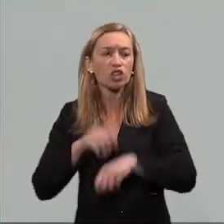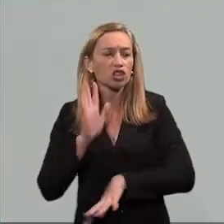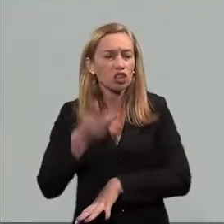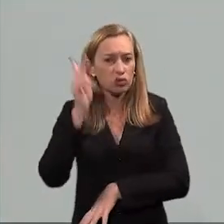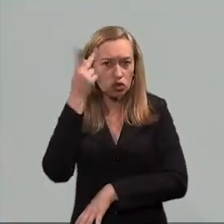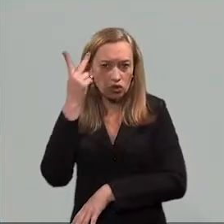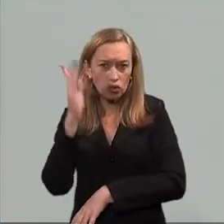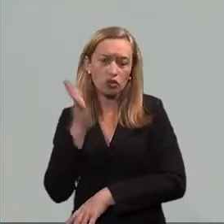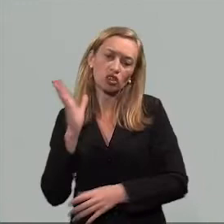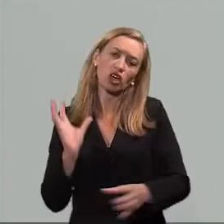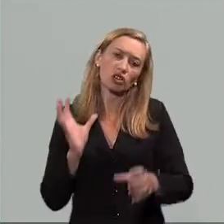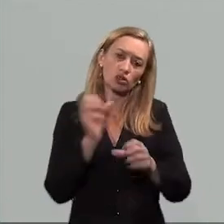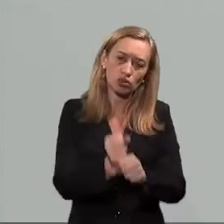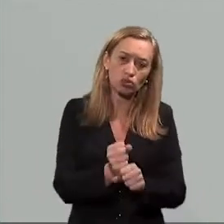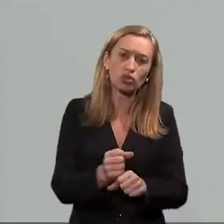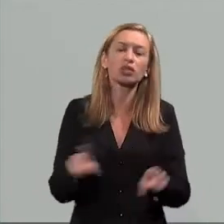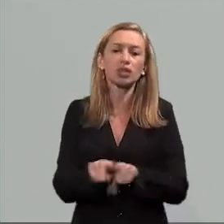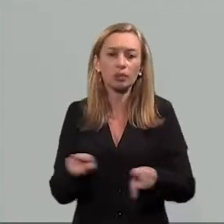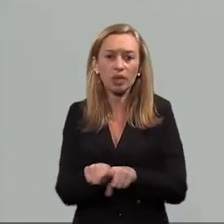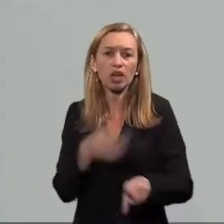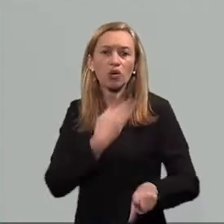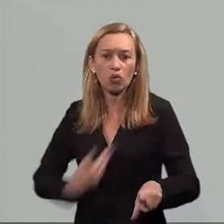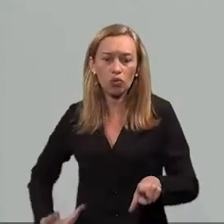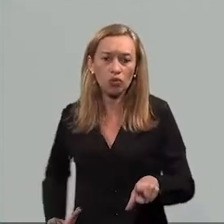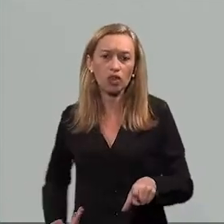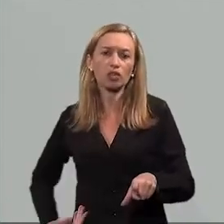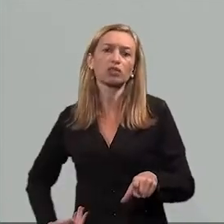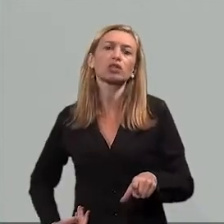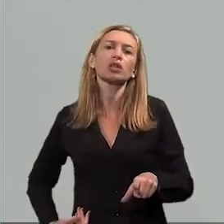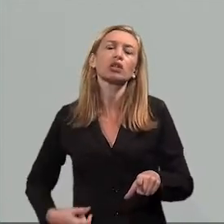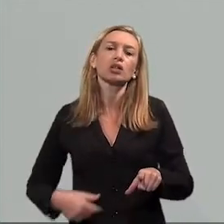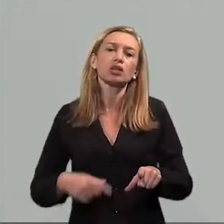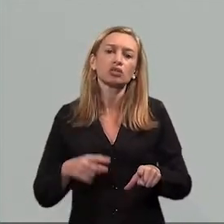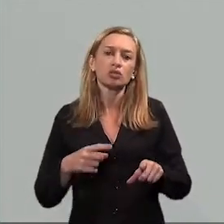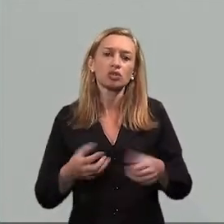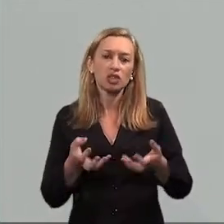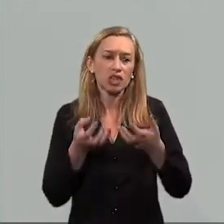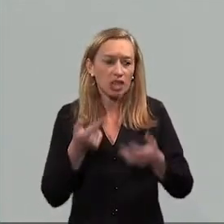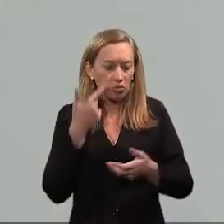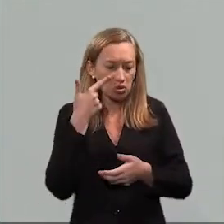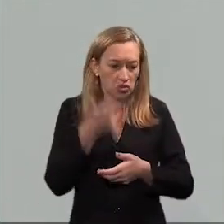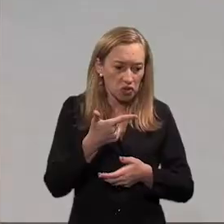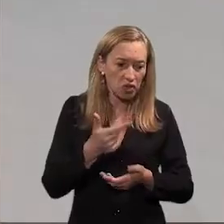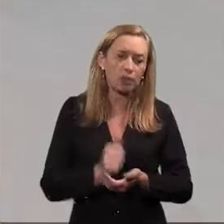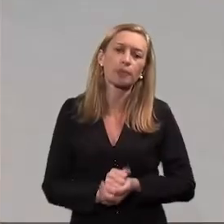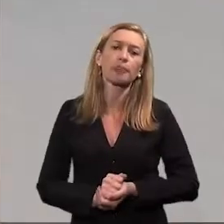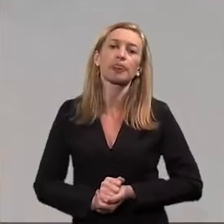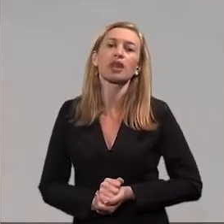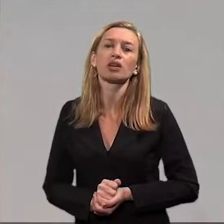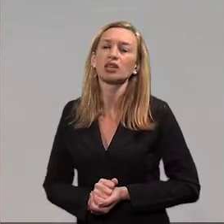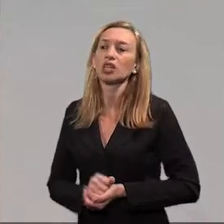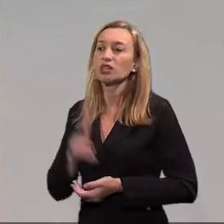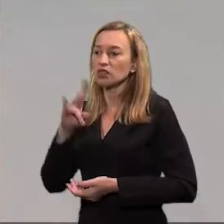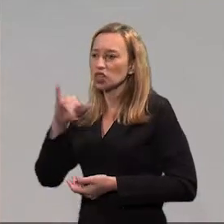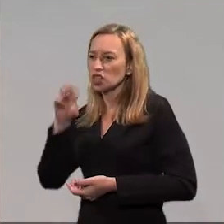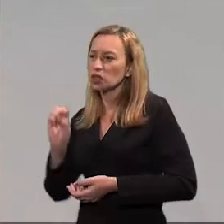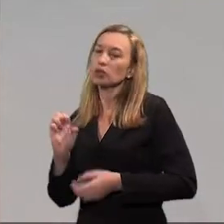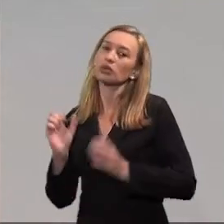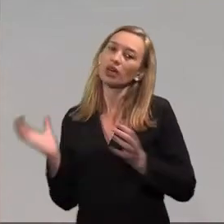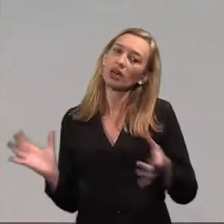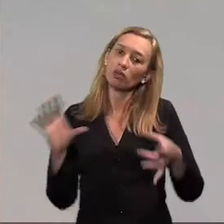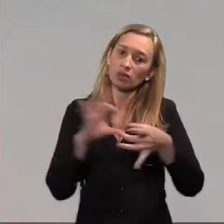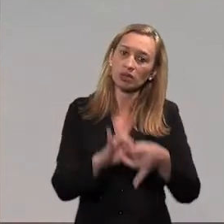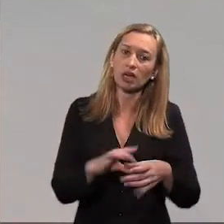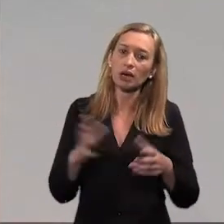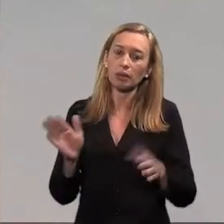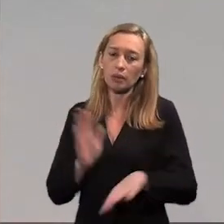esse histórico acumulado, e também ao governo, de material bruto que a gente quer analisar. Vinícius, quer complementar